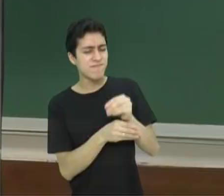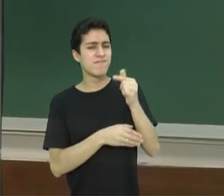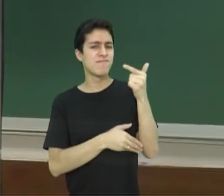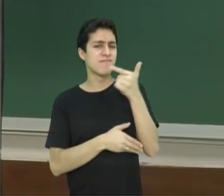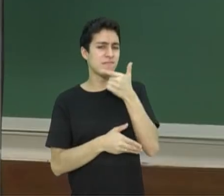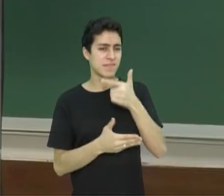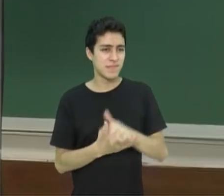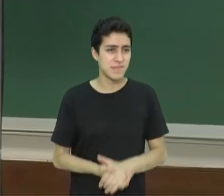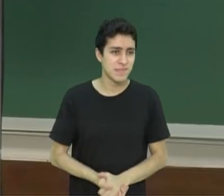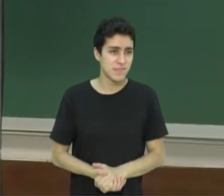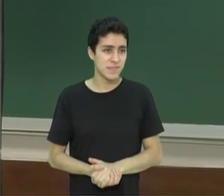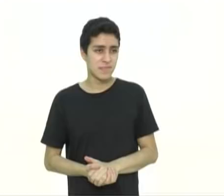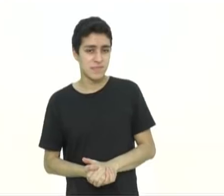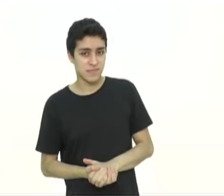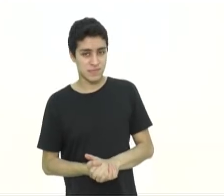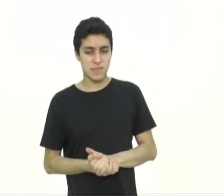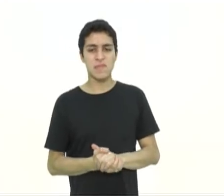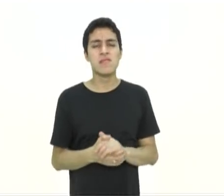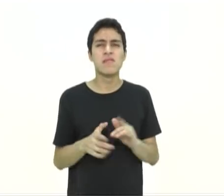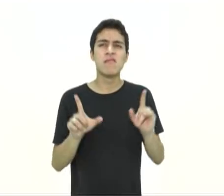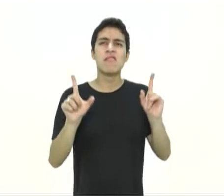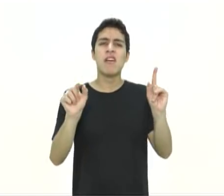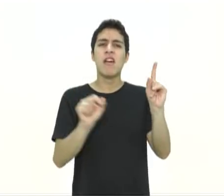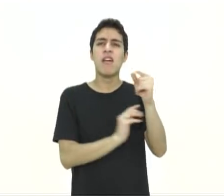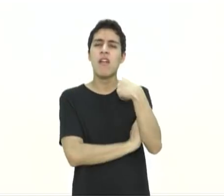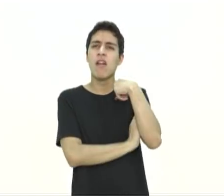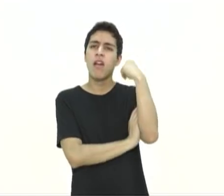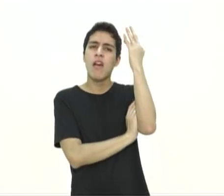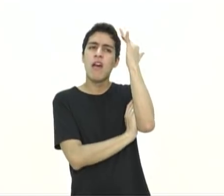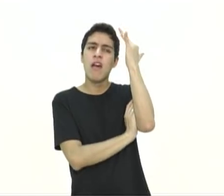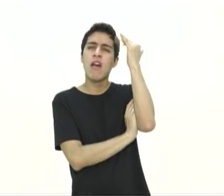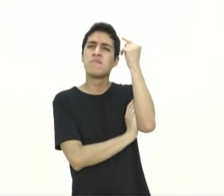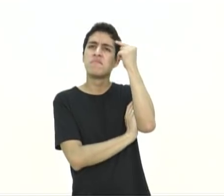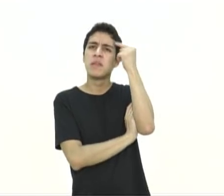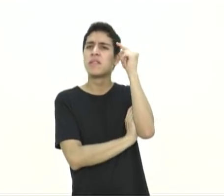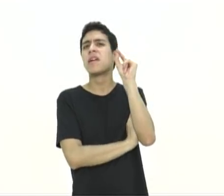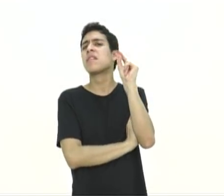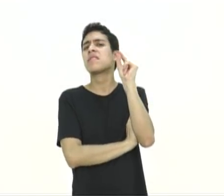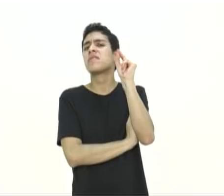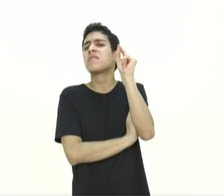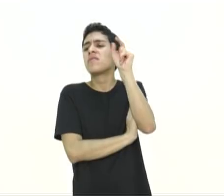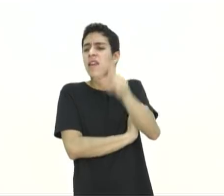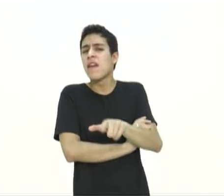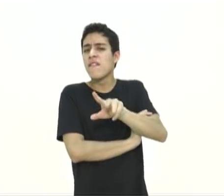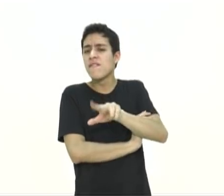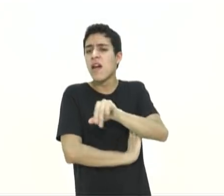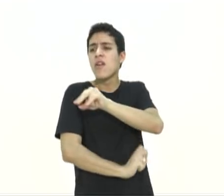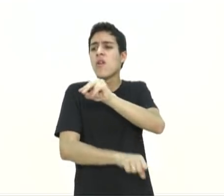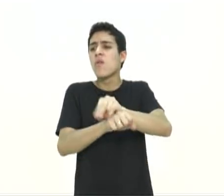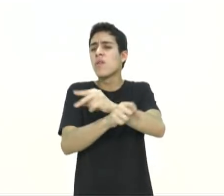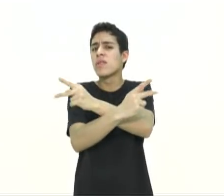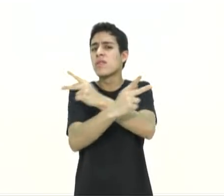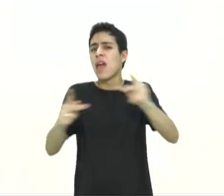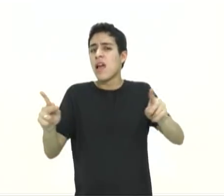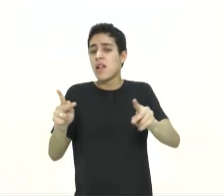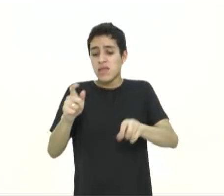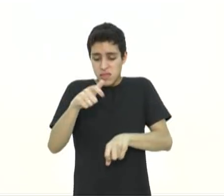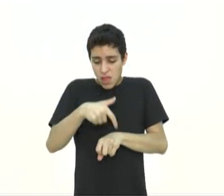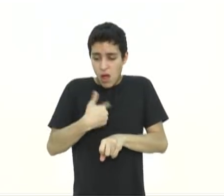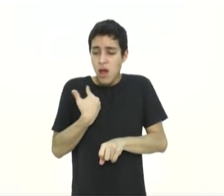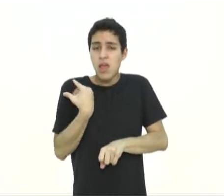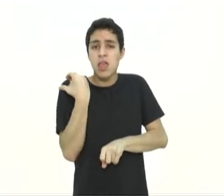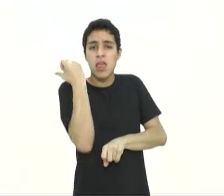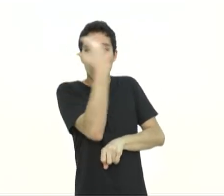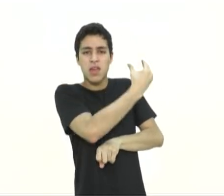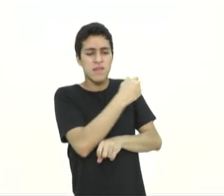diz: o que me faz pensar em quem vai cuidar delas quando eu estiver viajando. Nesse sentido, o